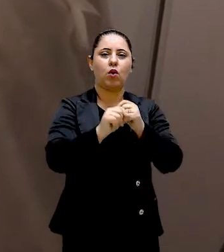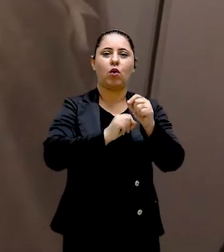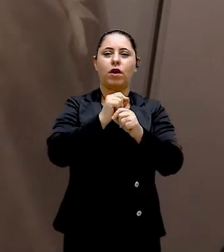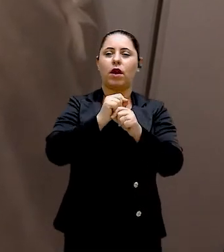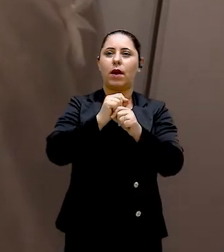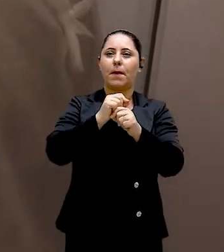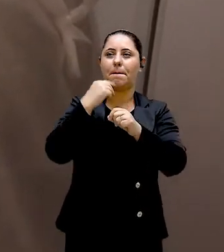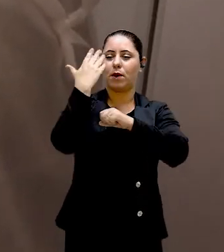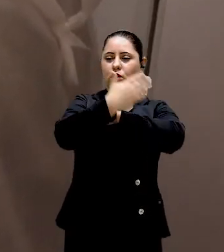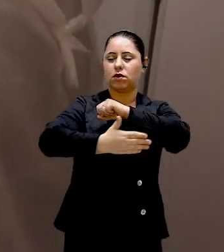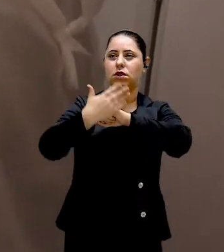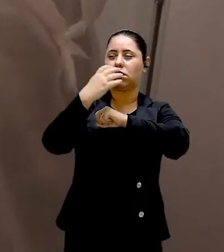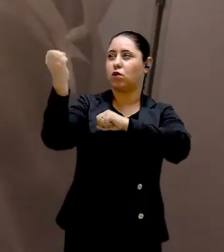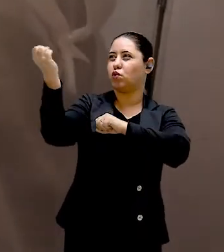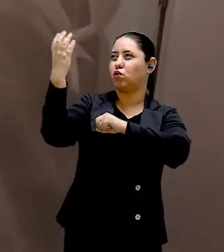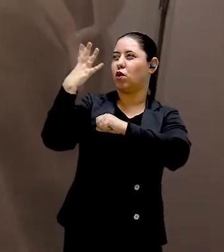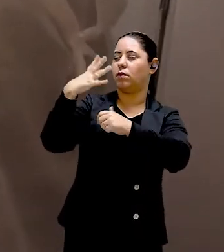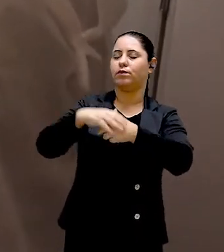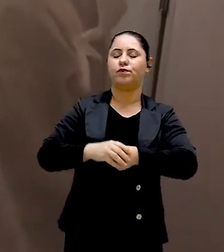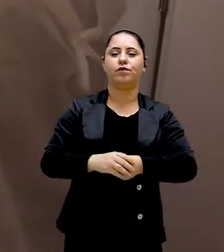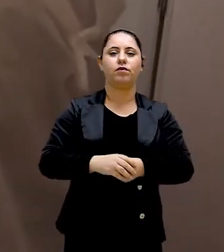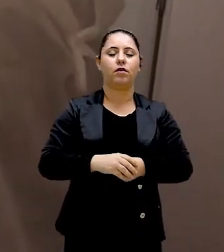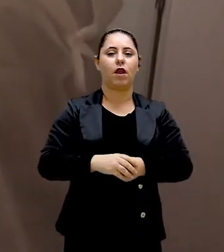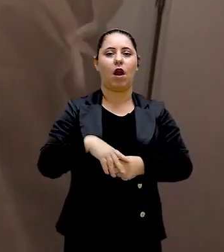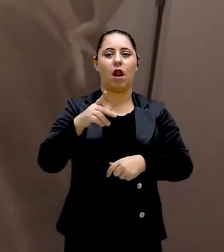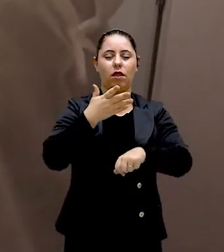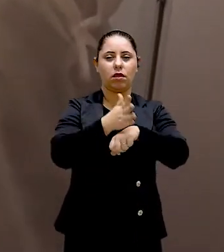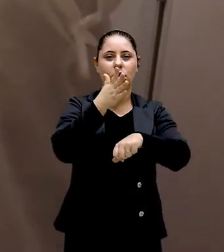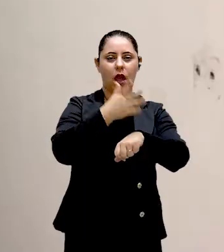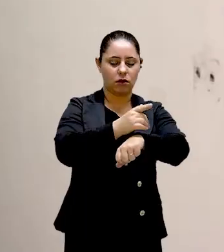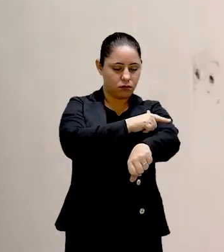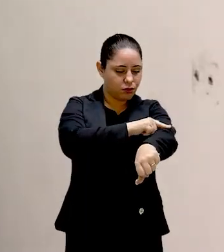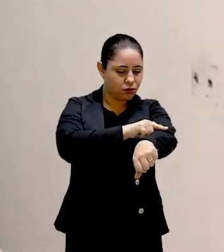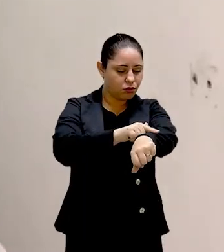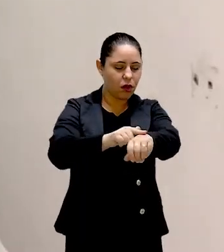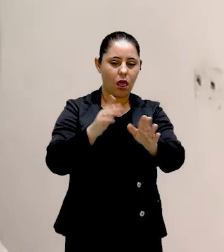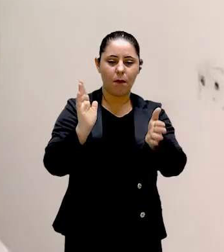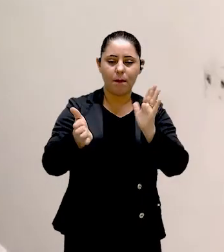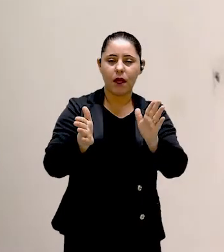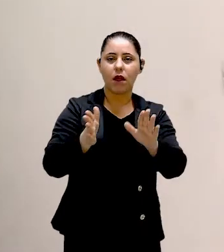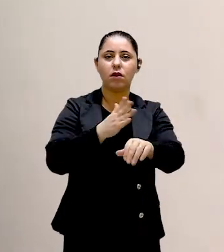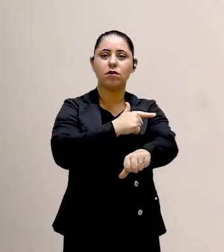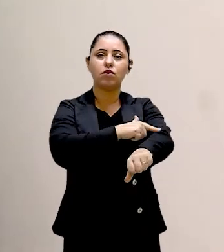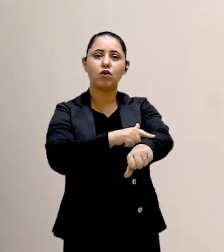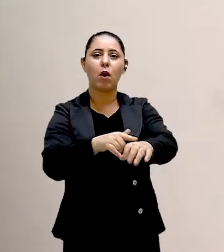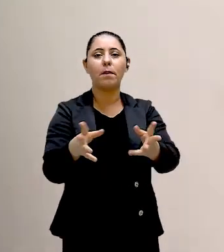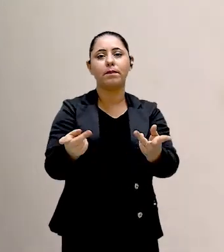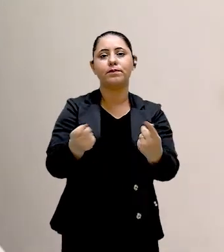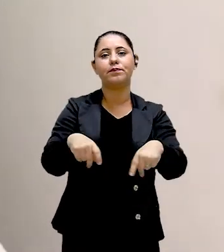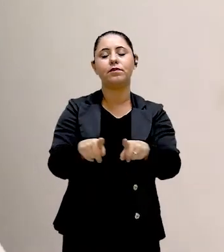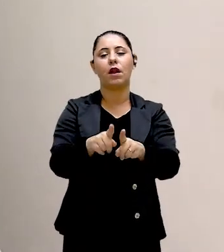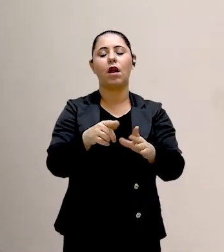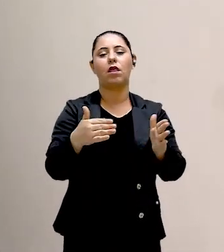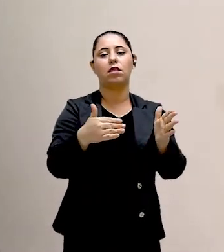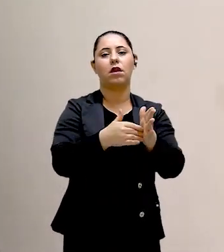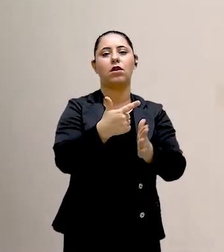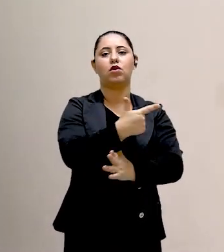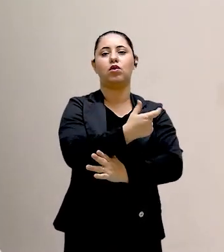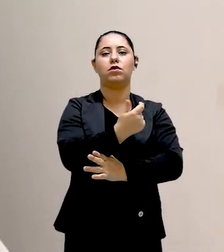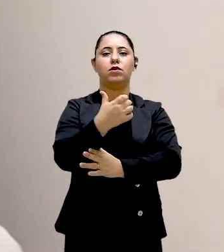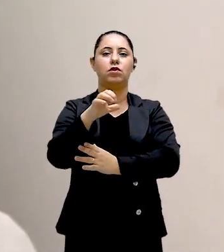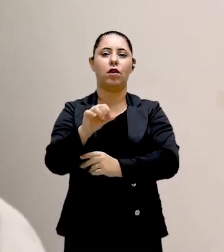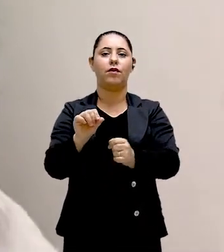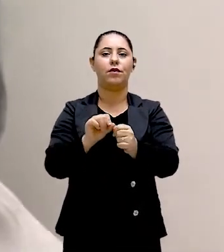testa a eficiência, os efeitos na pele, a duração, a qualidade. Até 2009, os estudos dela eram feitos